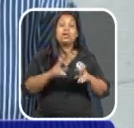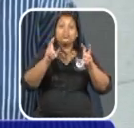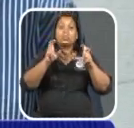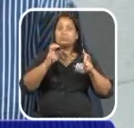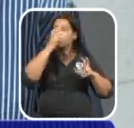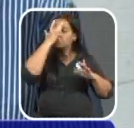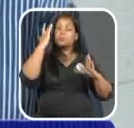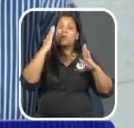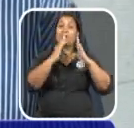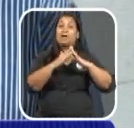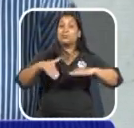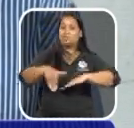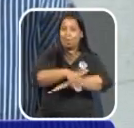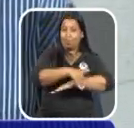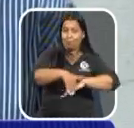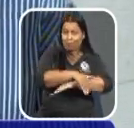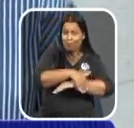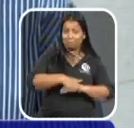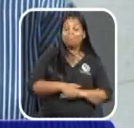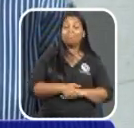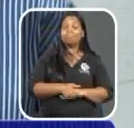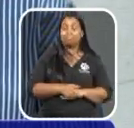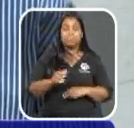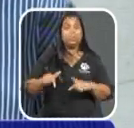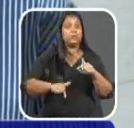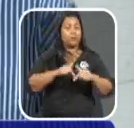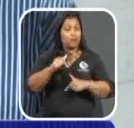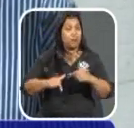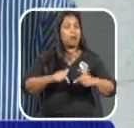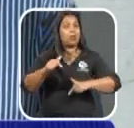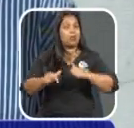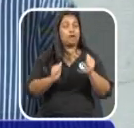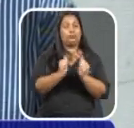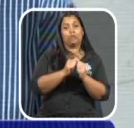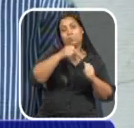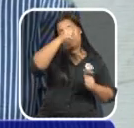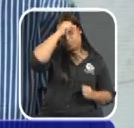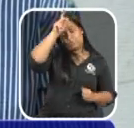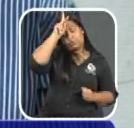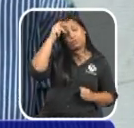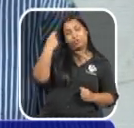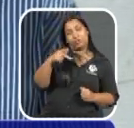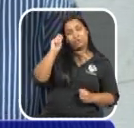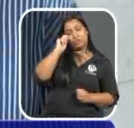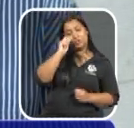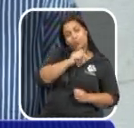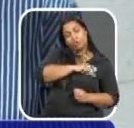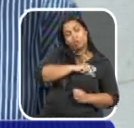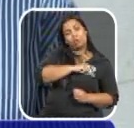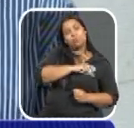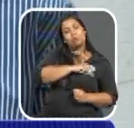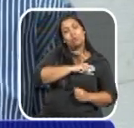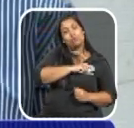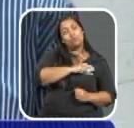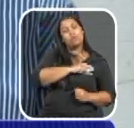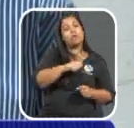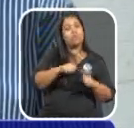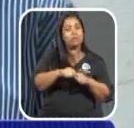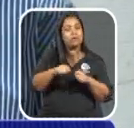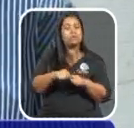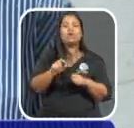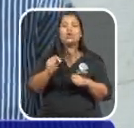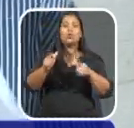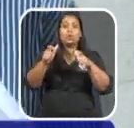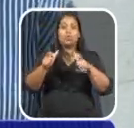dos moradores de rua. Um trabalho perene entre a Prefeitura Municipal de São José do Rio Preto. Foi montado um comitê, o Dr.